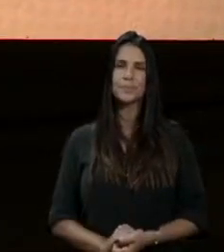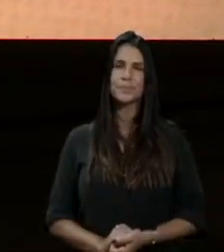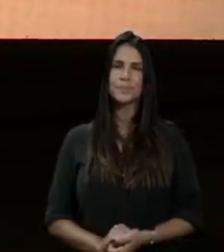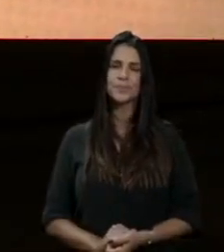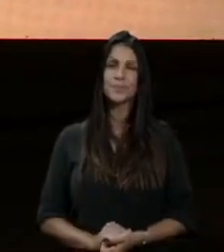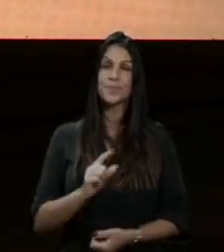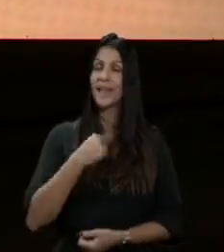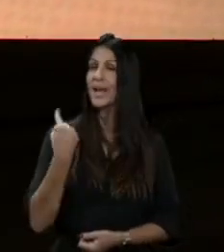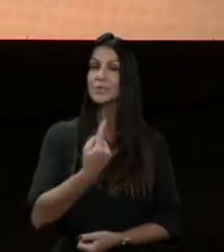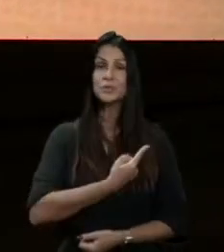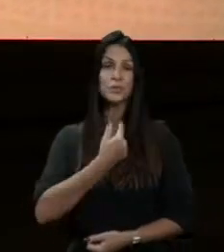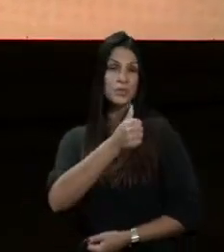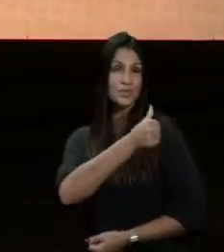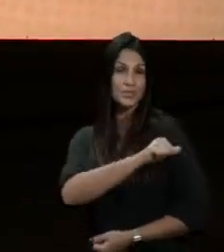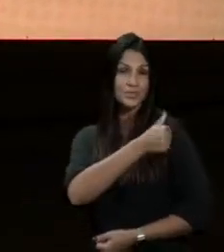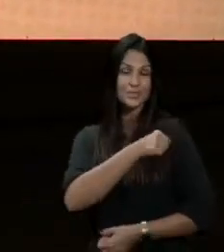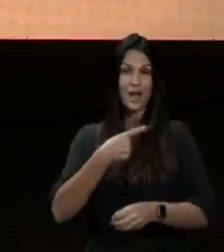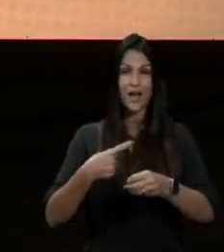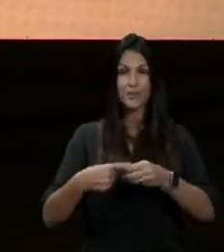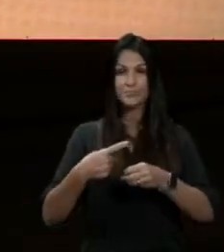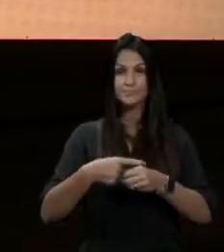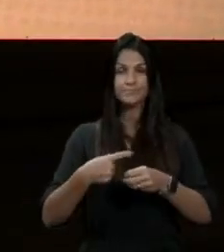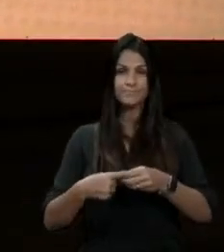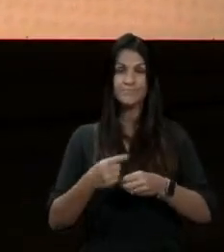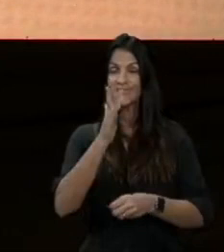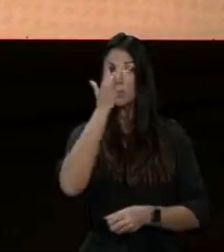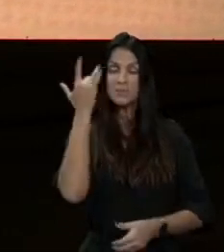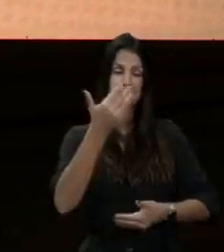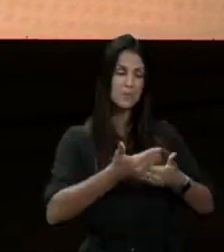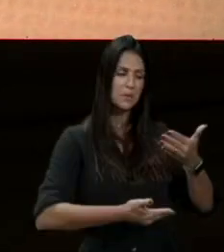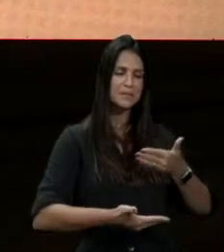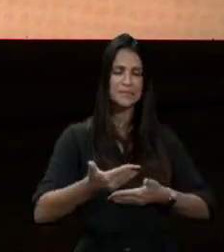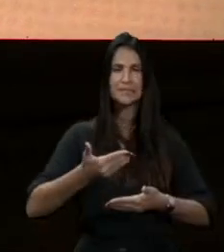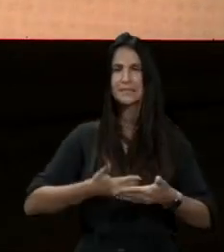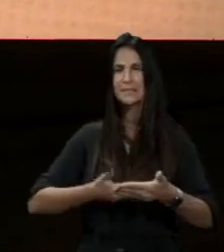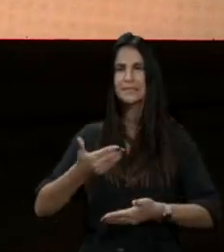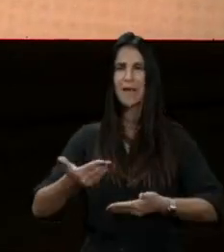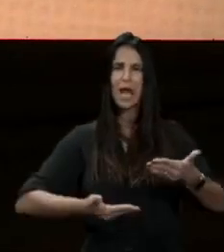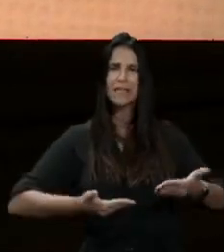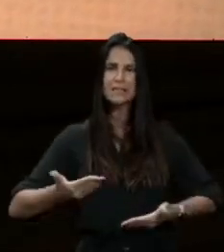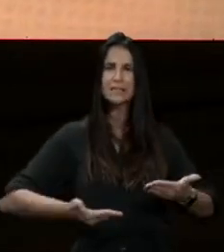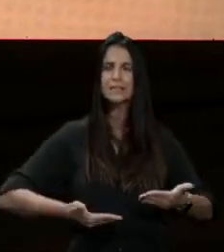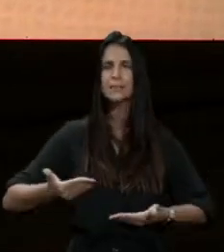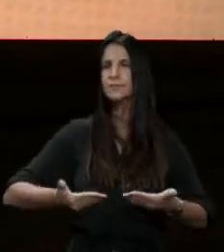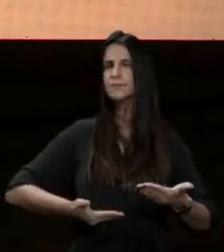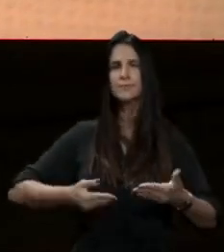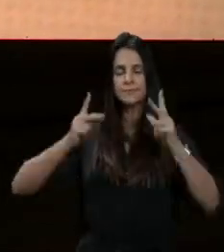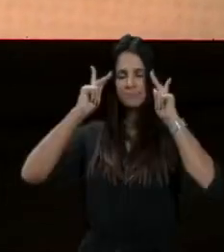uma cidade um estado de gente tentando servir assim mesmo como vencer suas batalhas